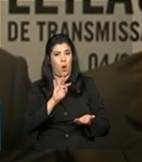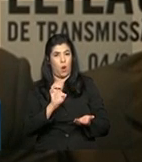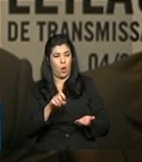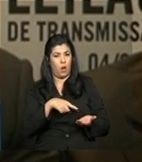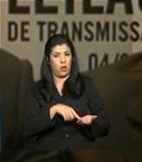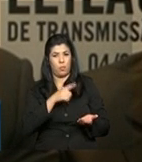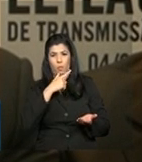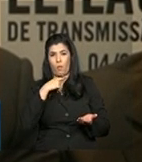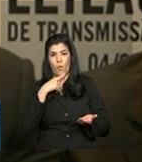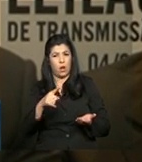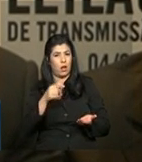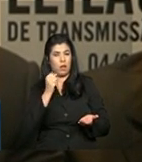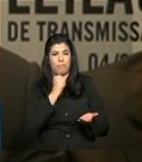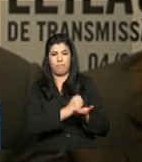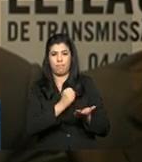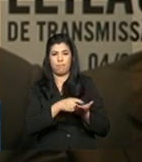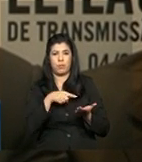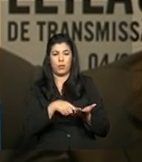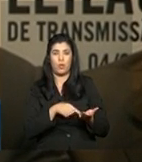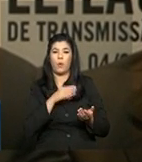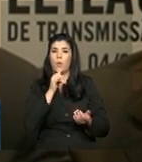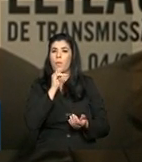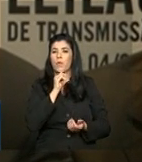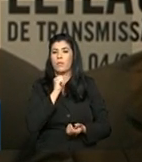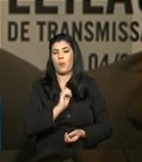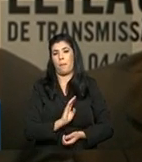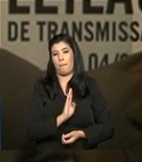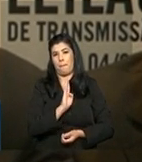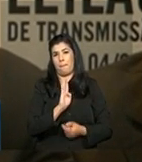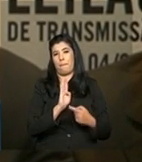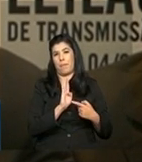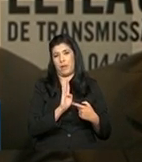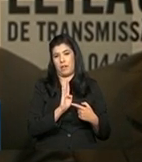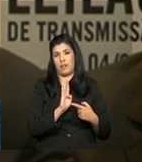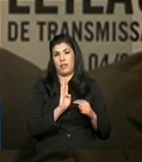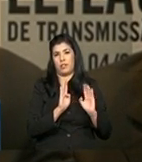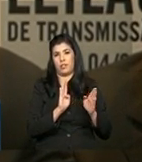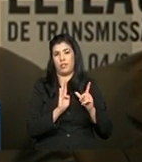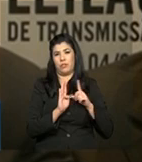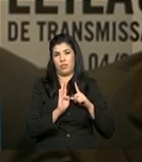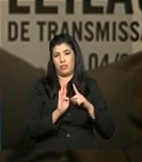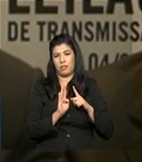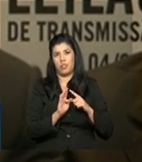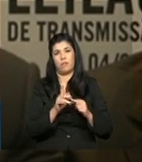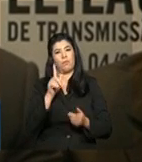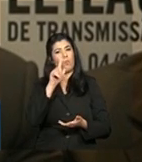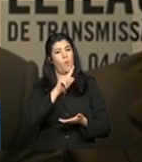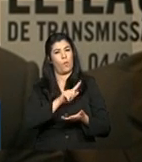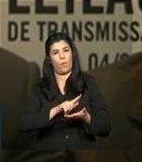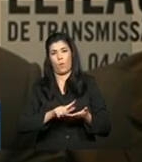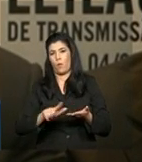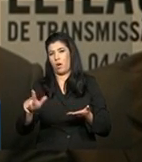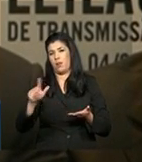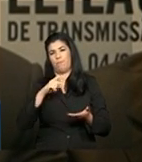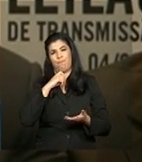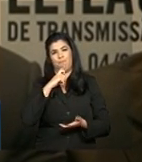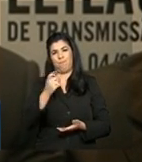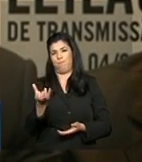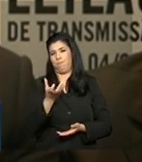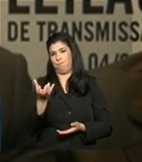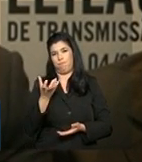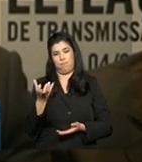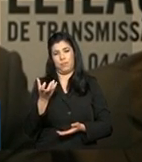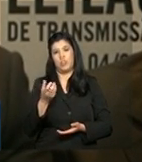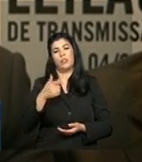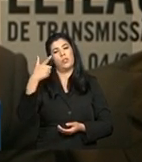o lote B, ele já foi oriundo de um leilão que deu vazio, então ele foi repetido agora nesse